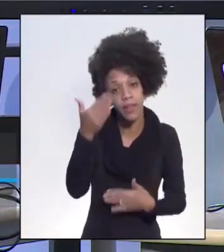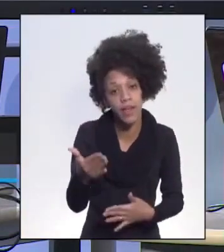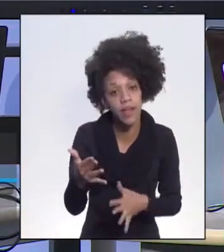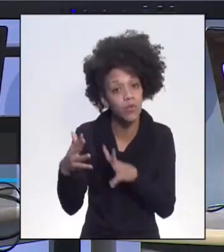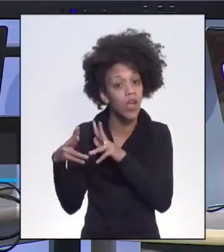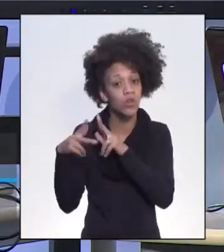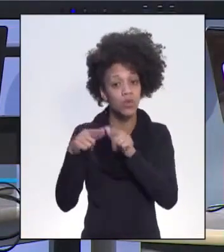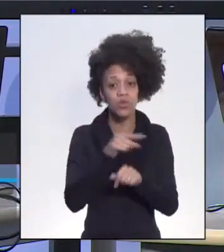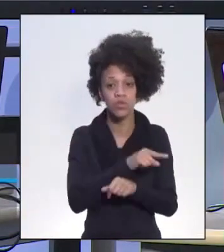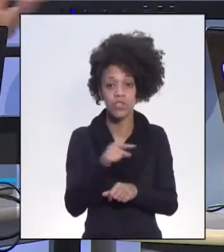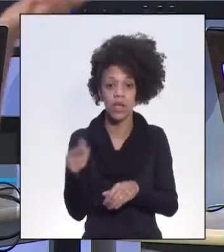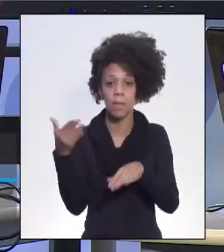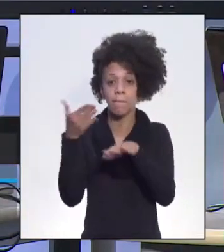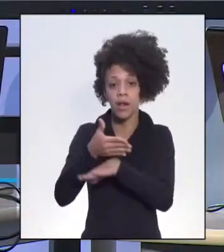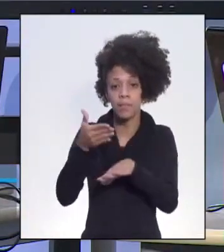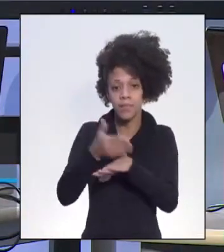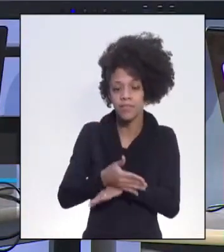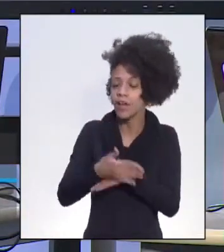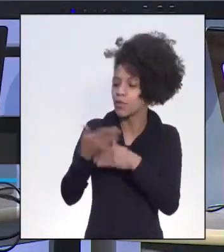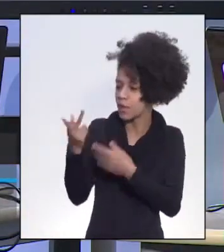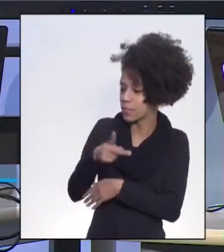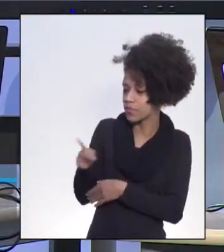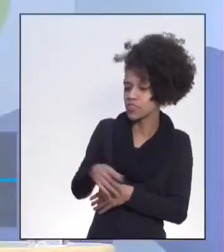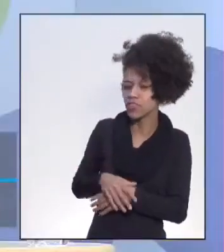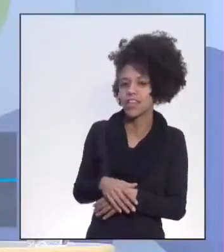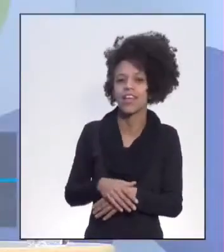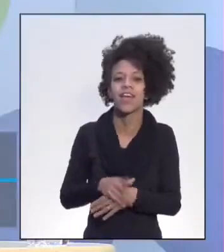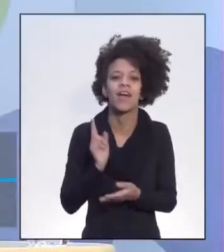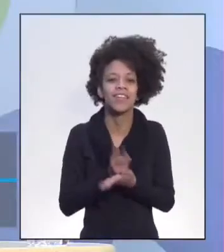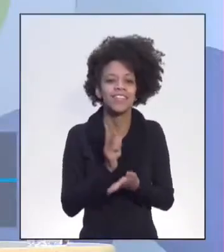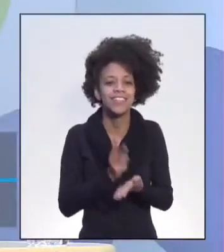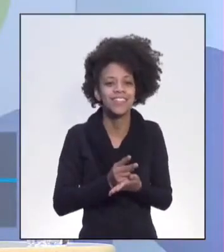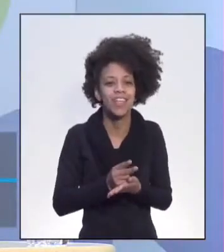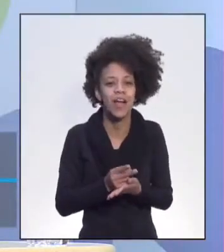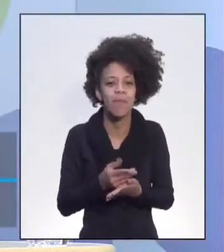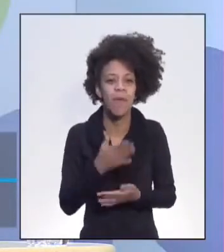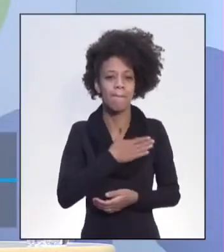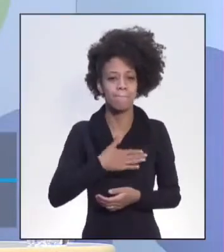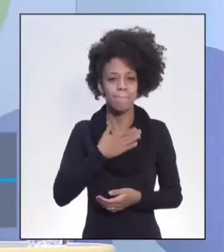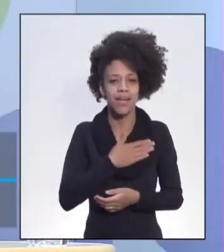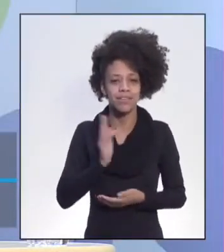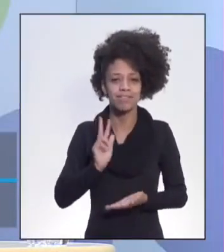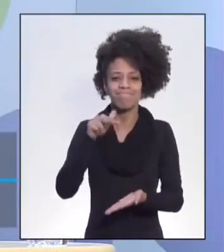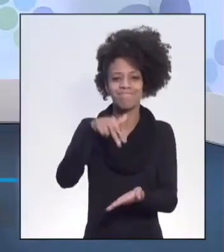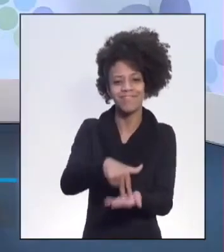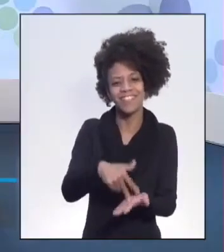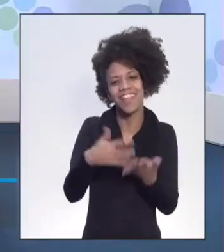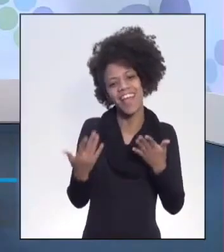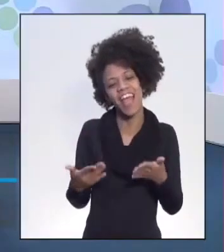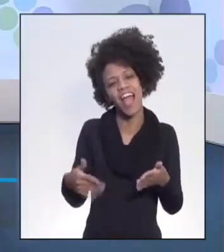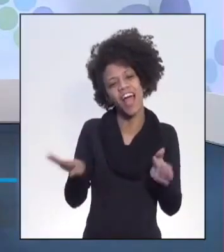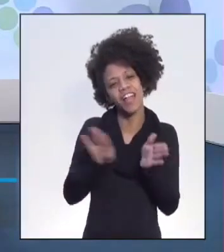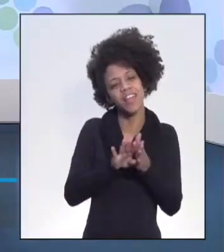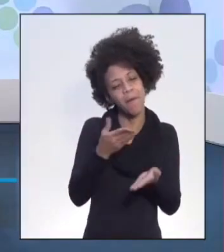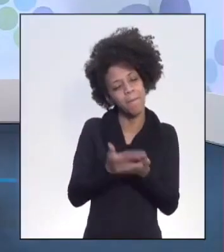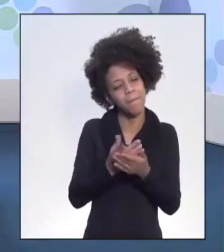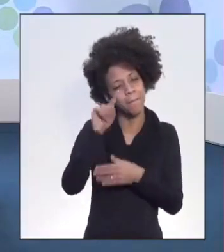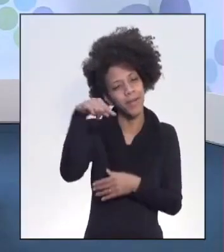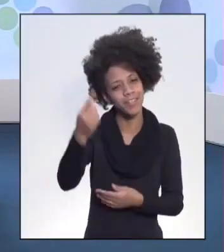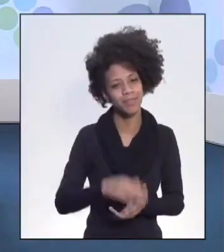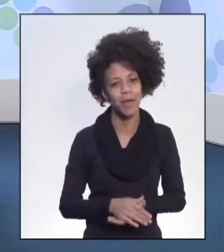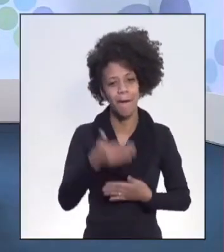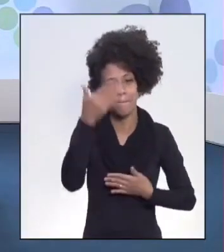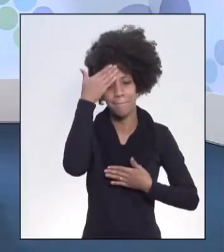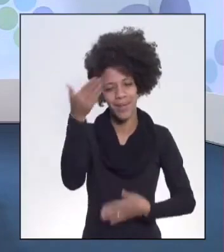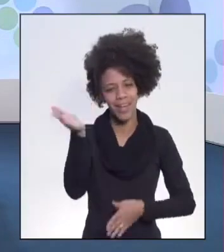todos vocês pela participação, não é, Fabi? Eu sempre agradeço, é sempre um prazer ter vocês aqui, né? E até a próxima aula.